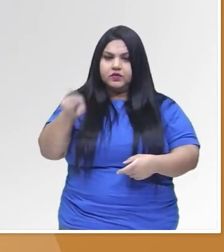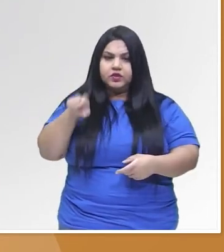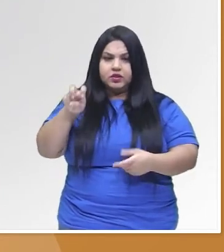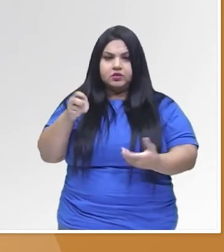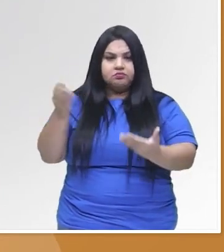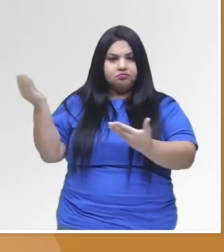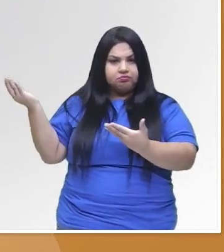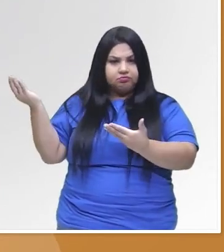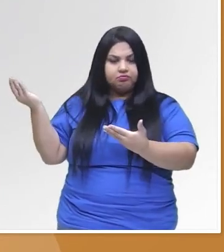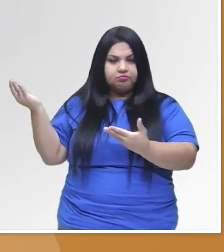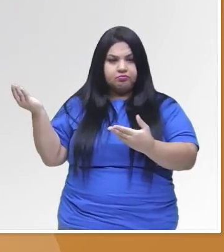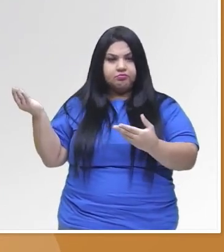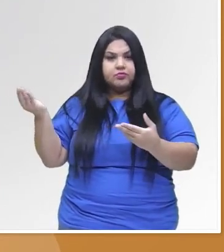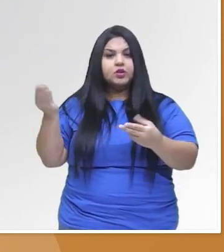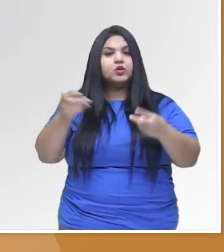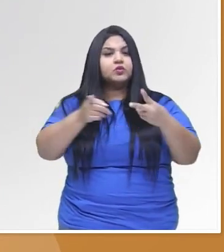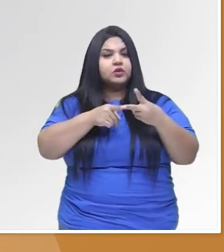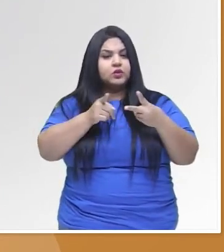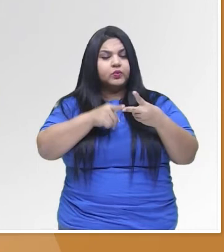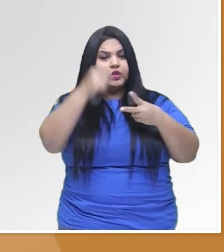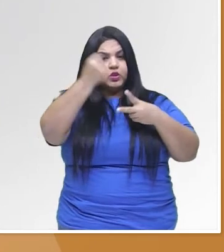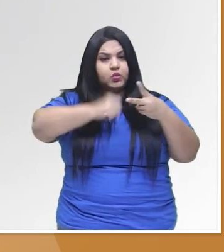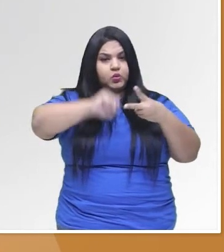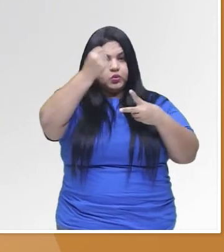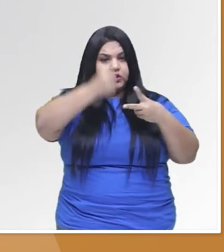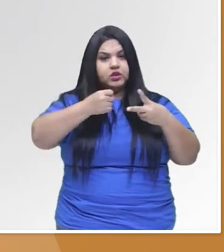6,5%, a atividade industrial